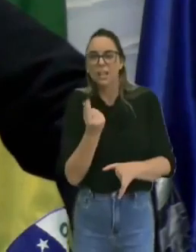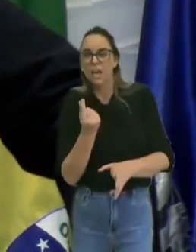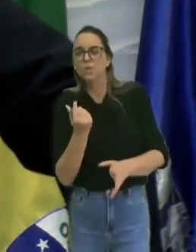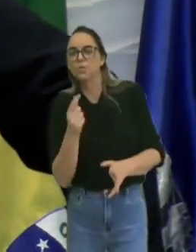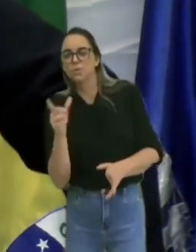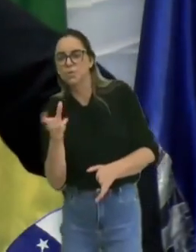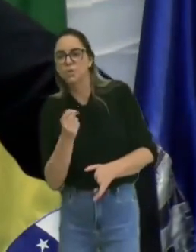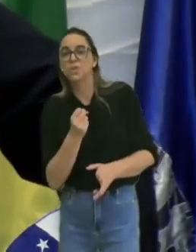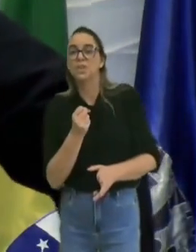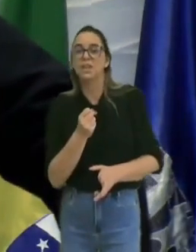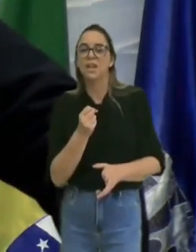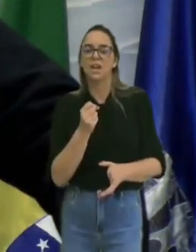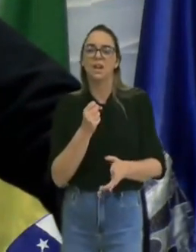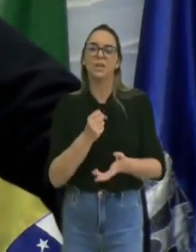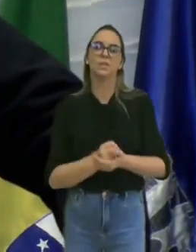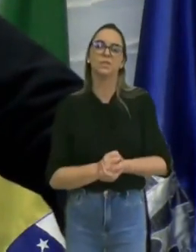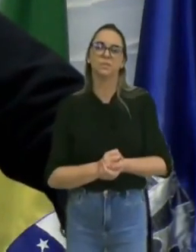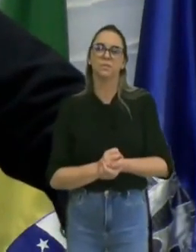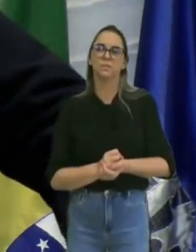estar lambendo as botas dele.